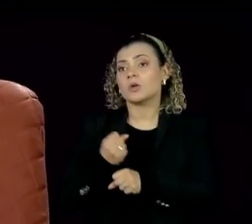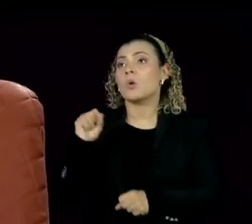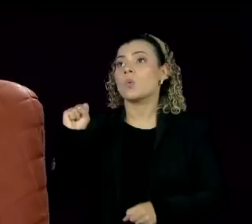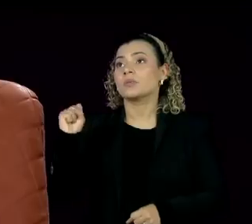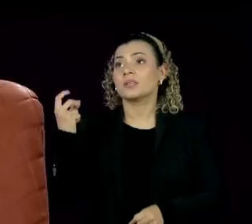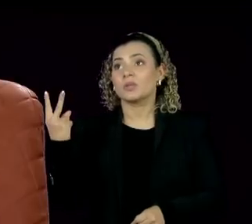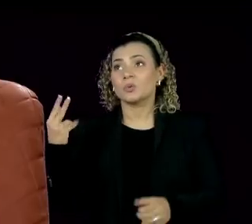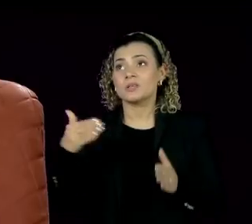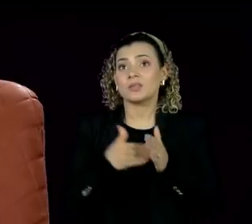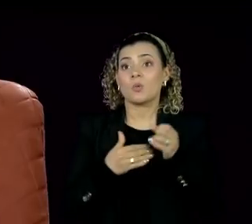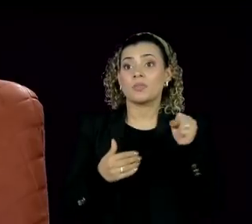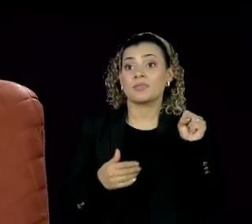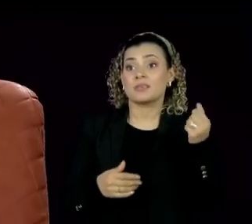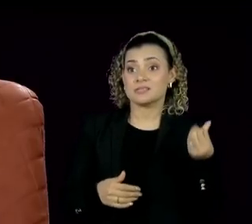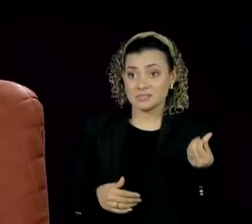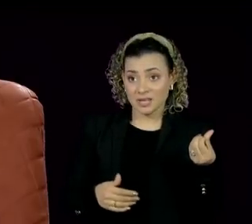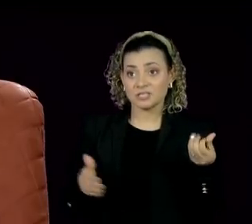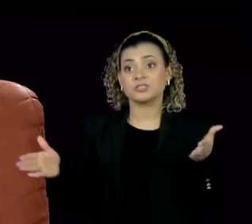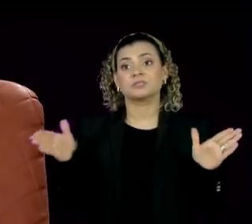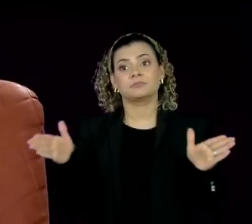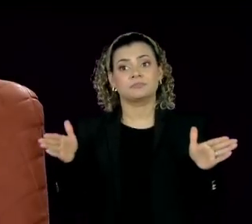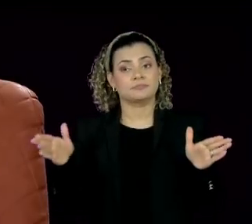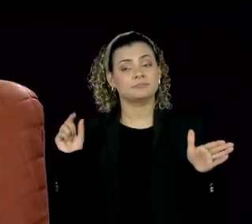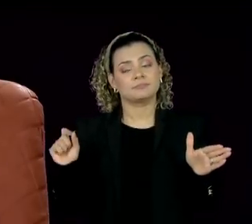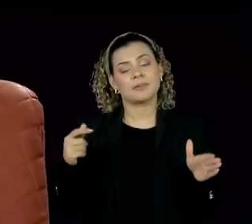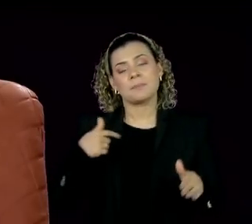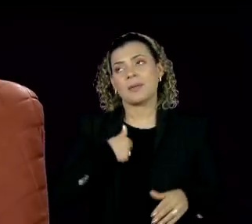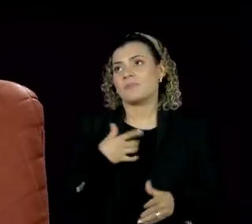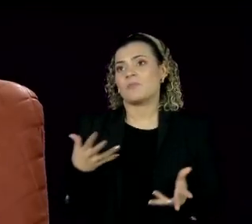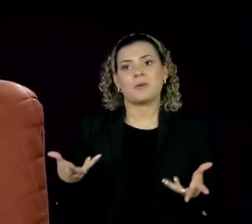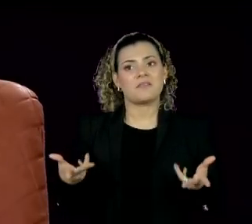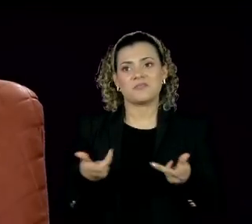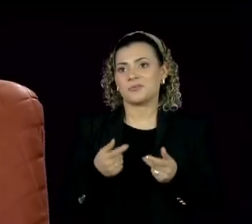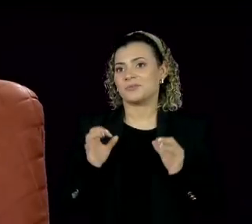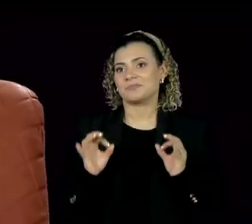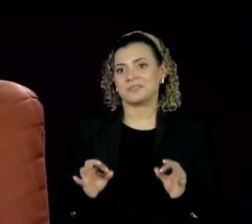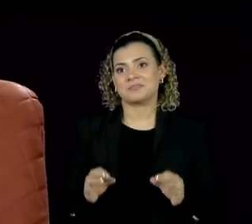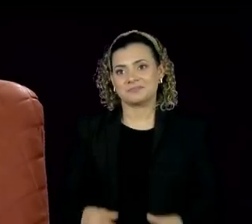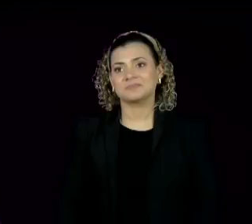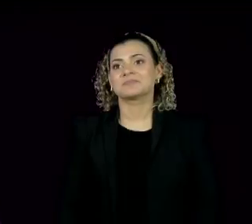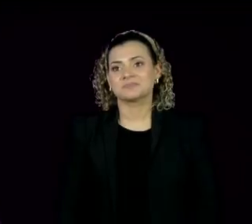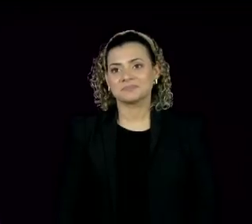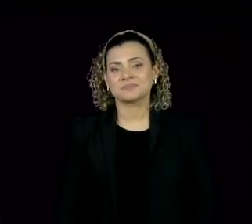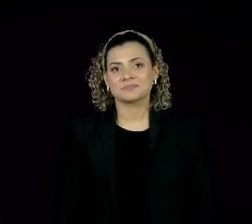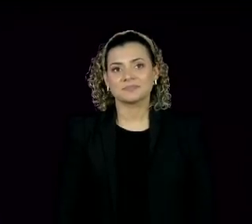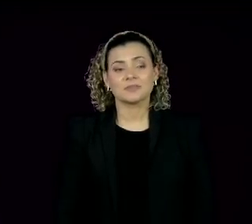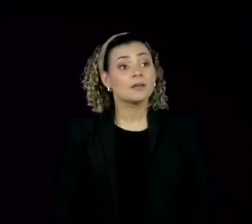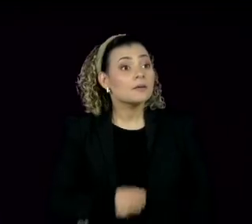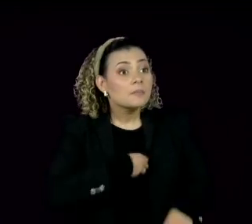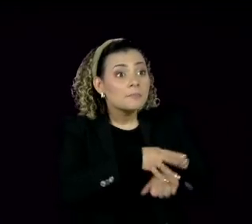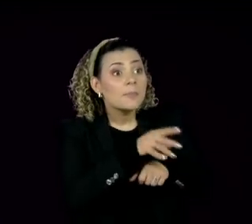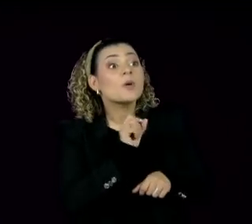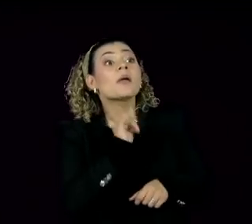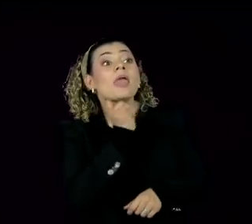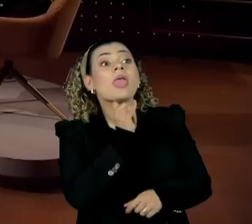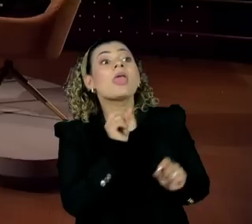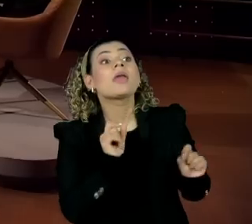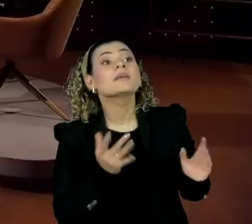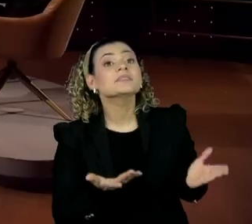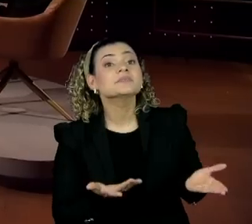a 86, mas que foi, para mim foi maravilhoso, maravilhoso. Mais um depoimento, vamos ver quem é, hein?